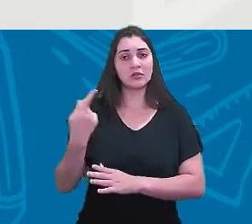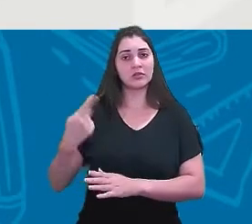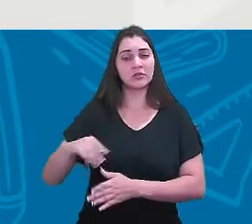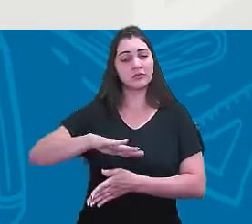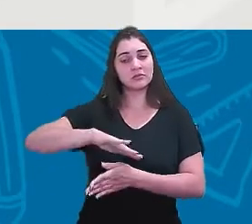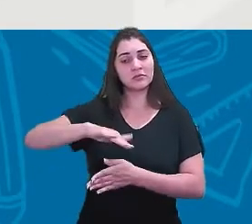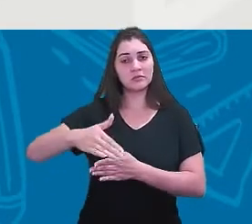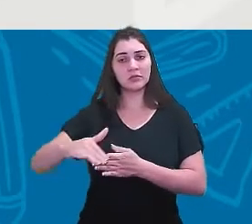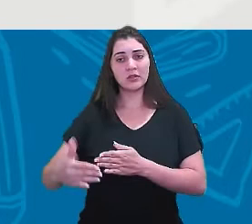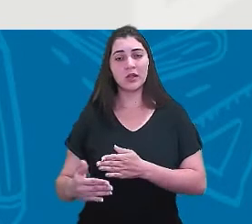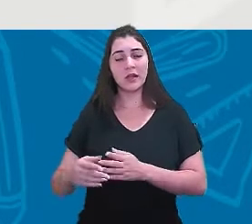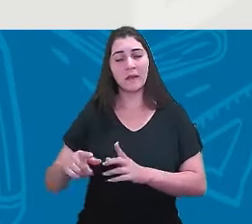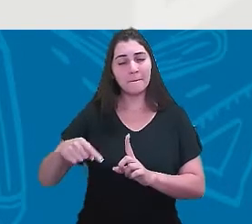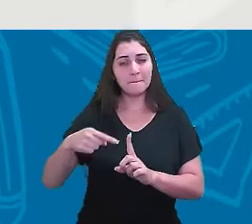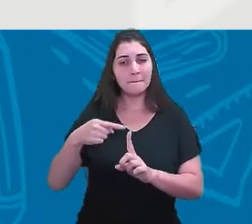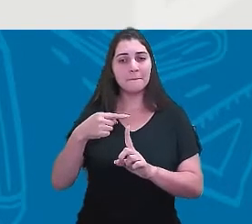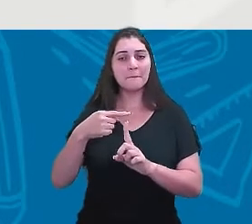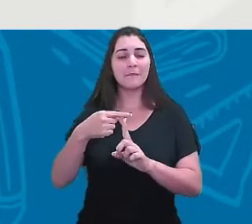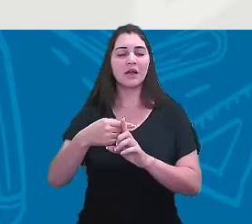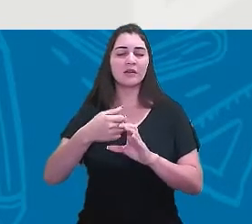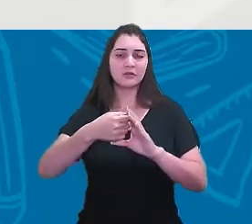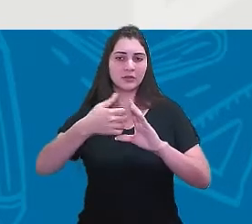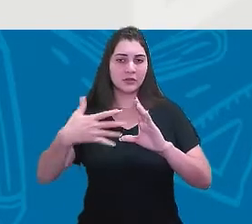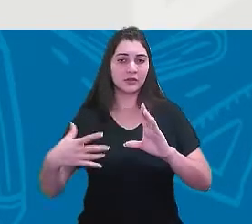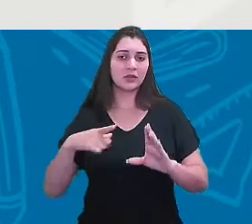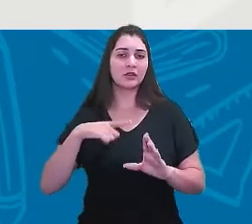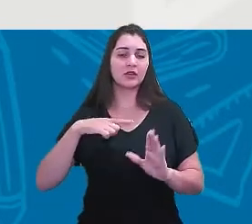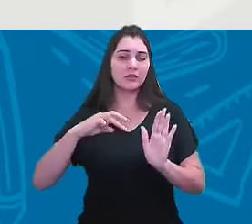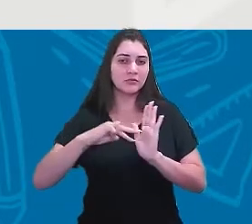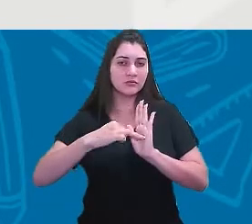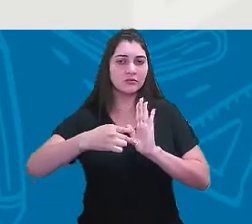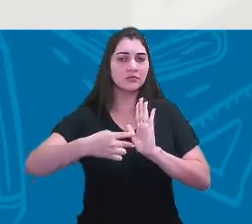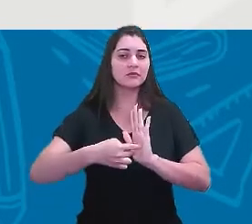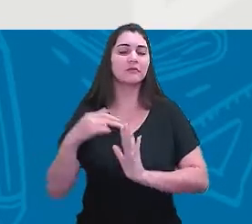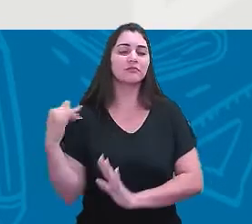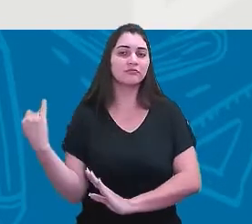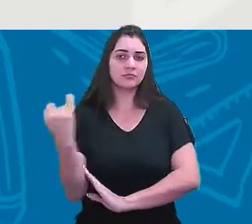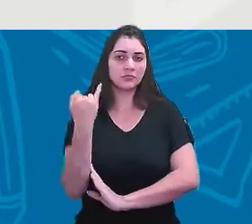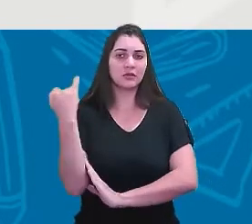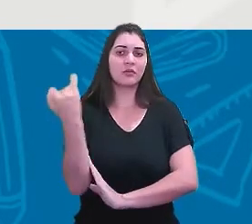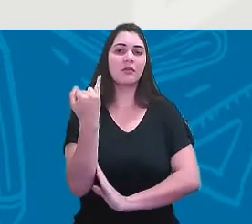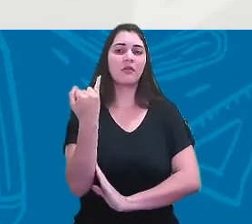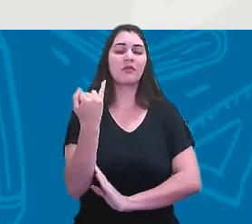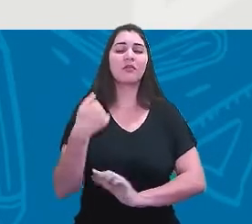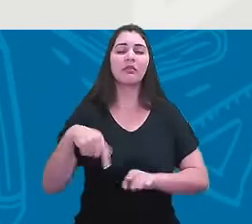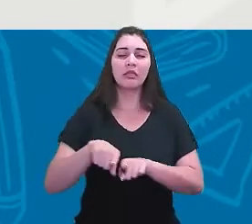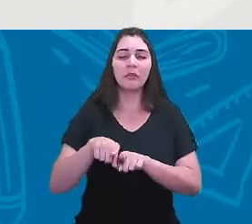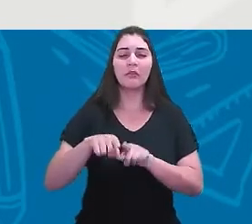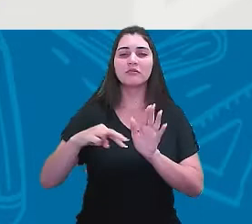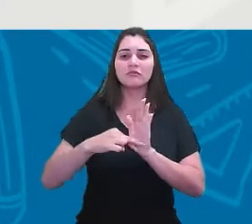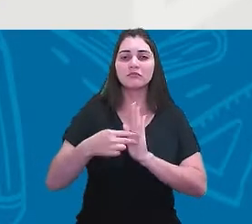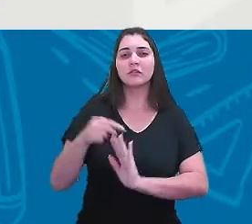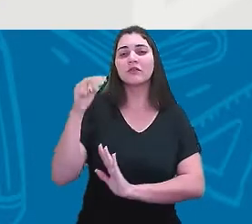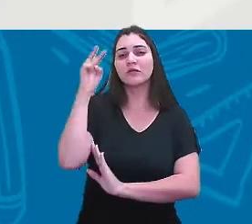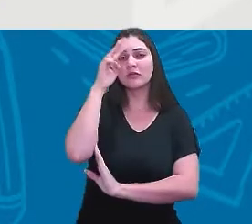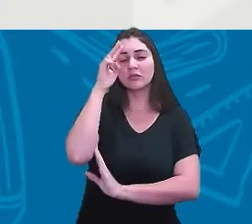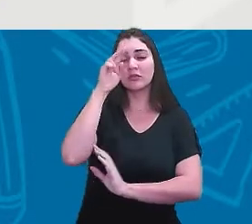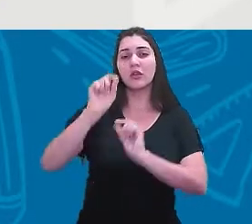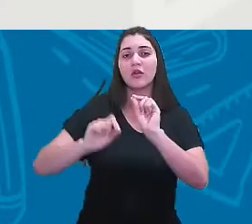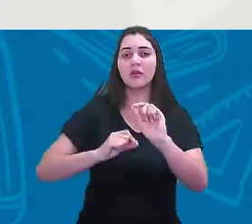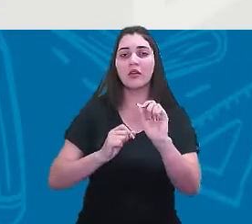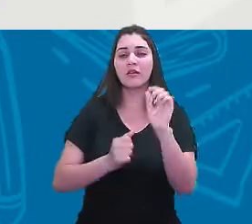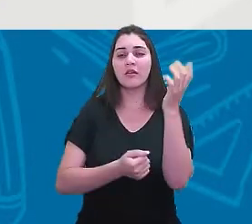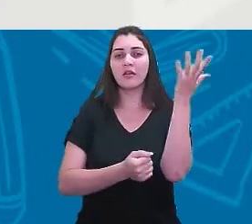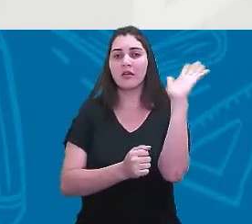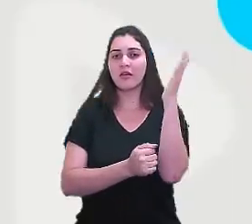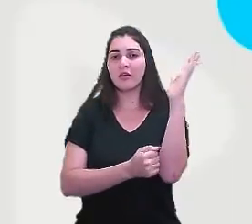Atlântica. A mais característica dela, né, que tem um significado muito importante, até um significado histórico, é o